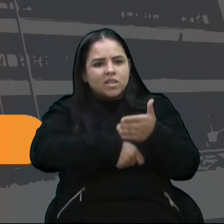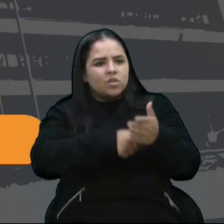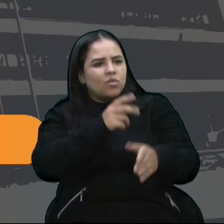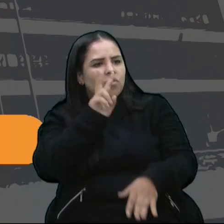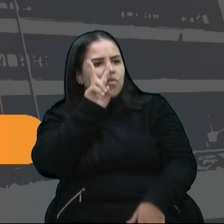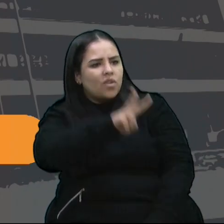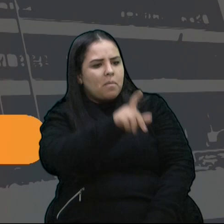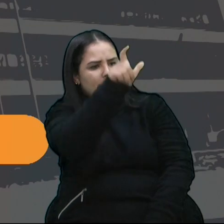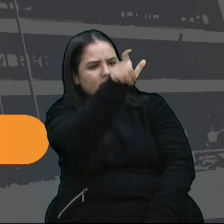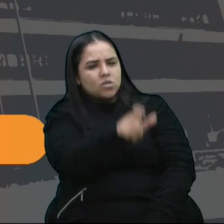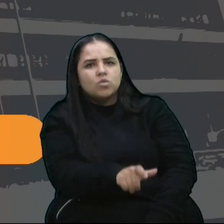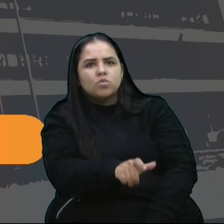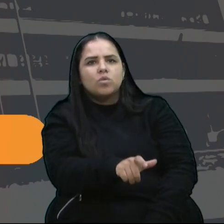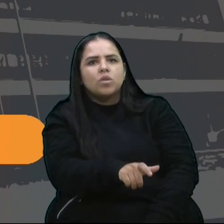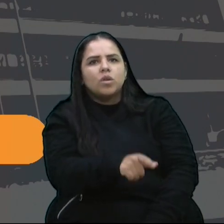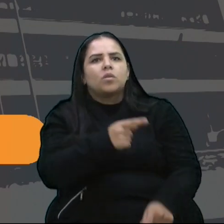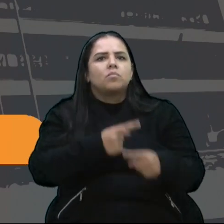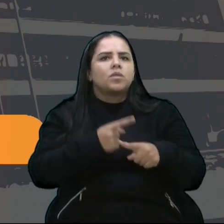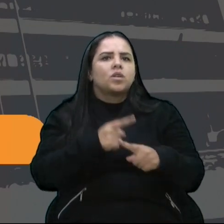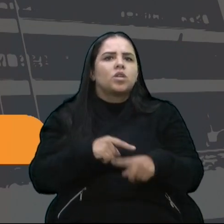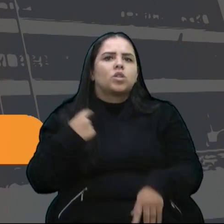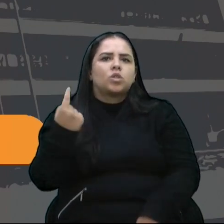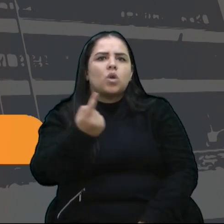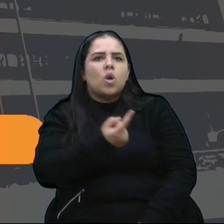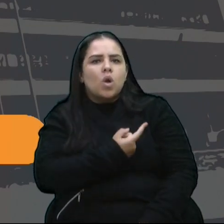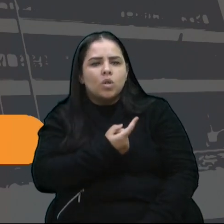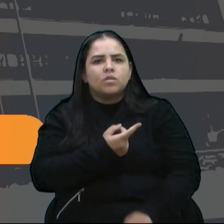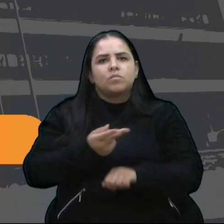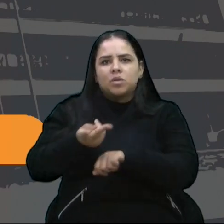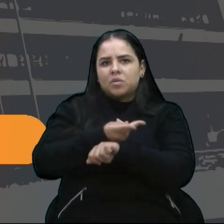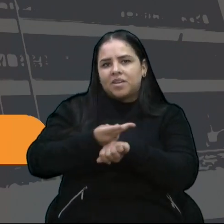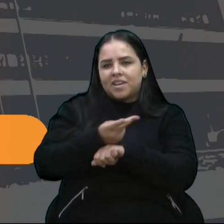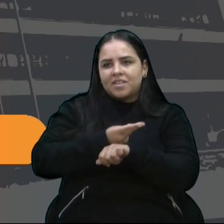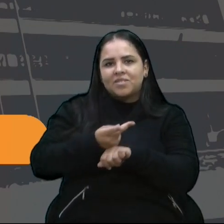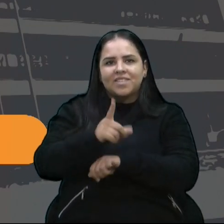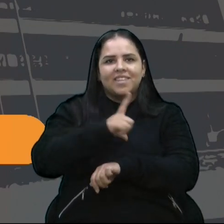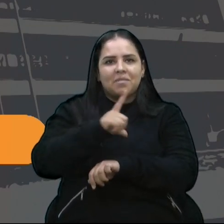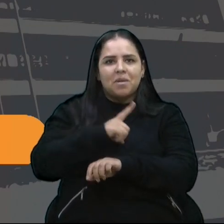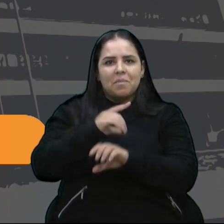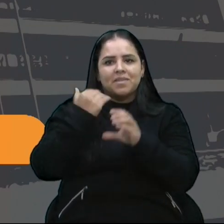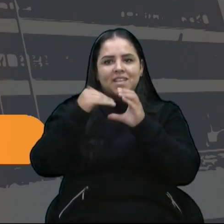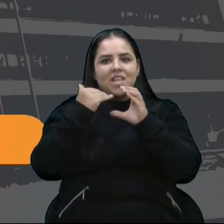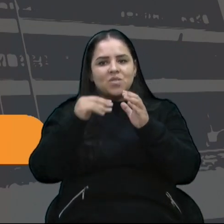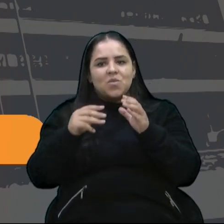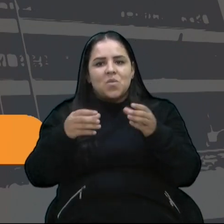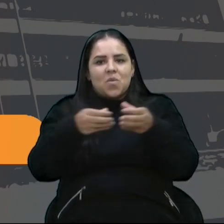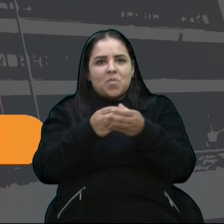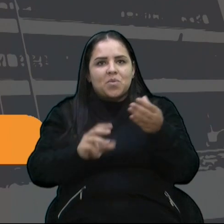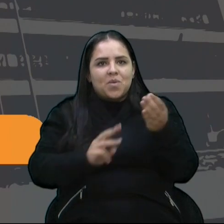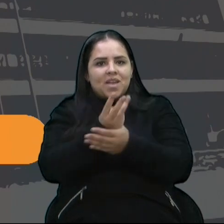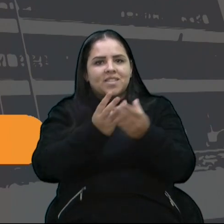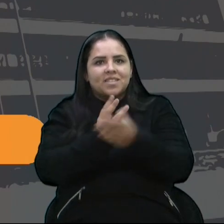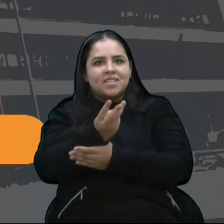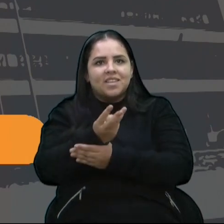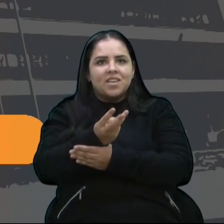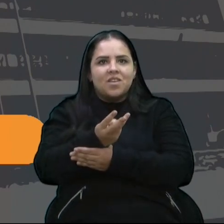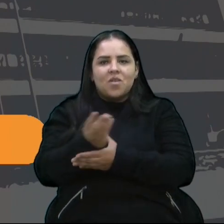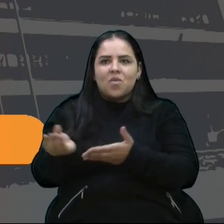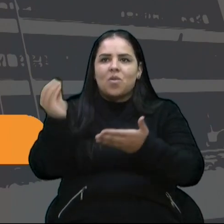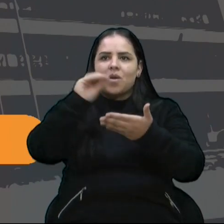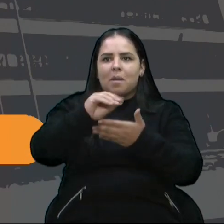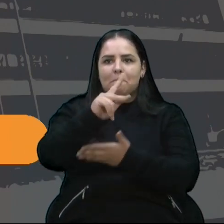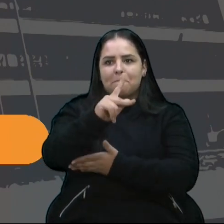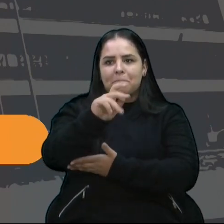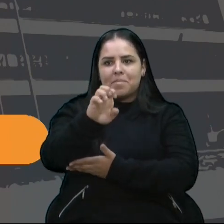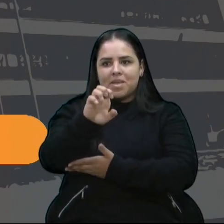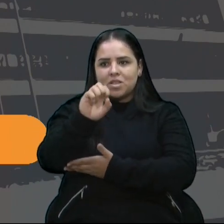que até quando a gente está buscando assim uma mensagem num grupo do WhatsApp, né, quando a gente coloca pessoal e tal, parece que ninguém vai responder,